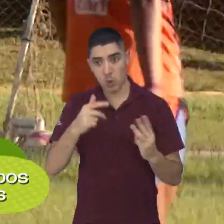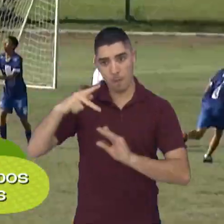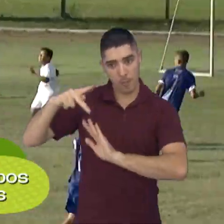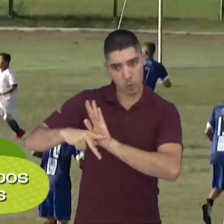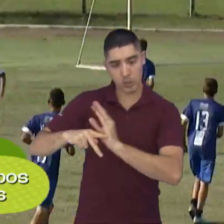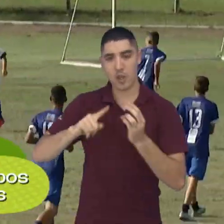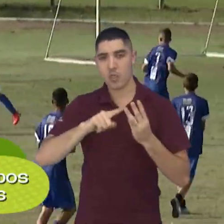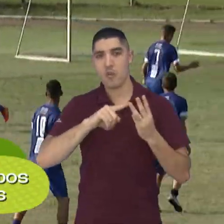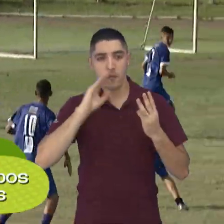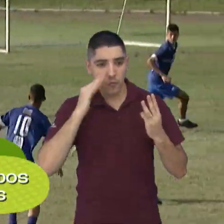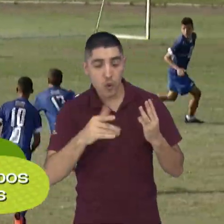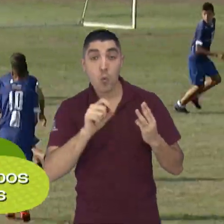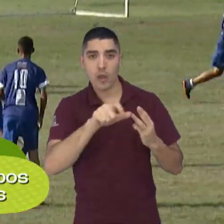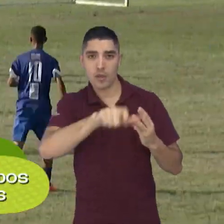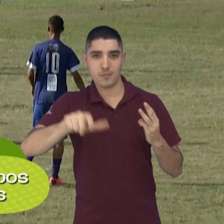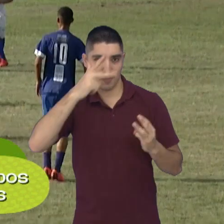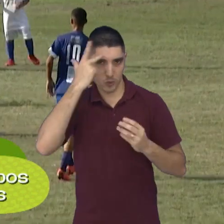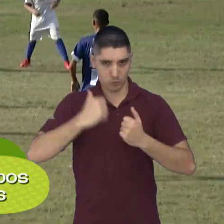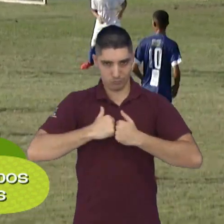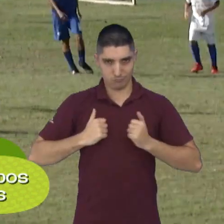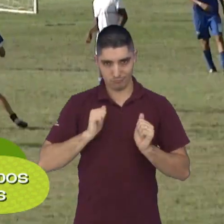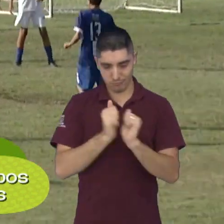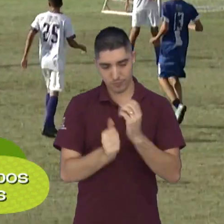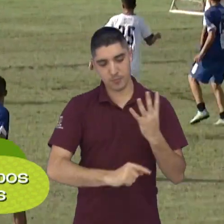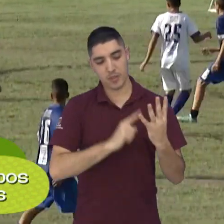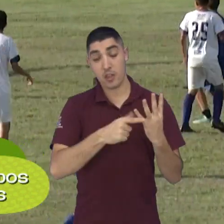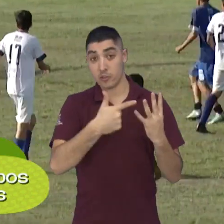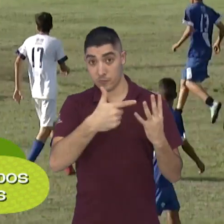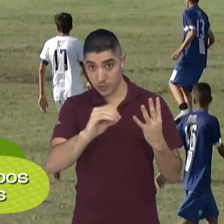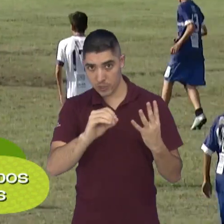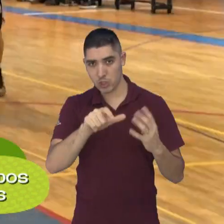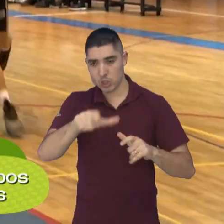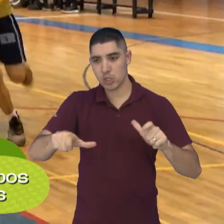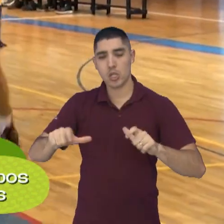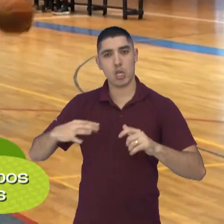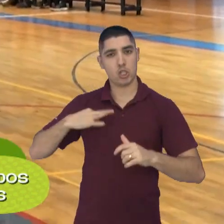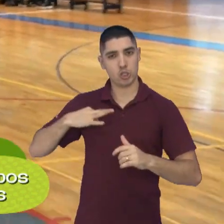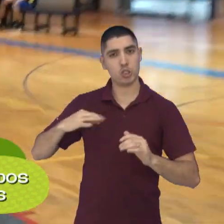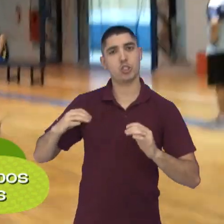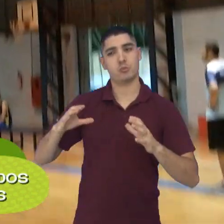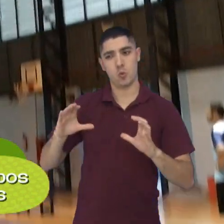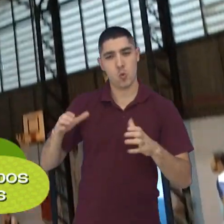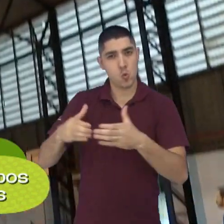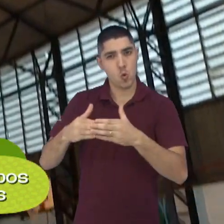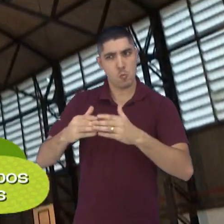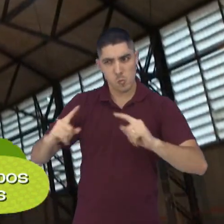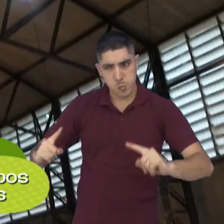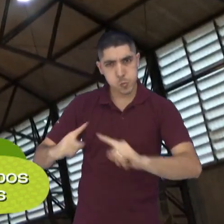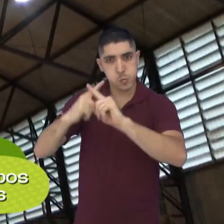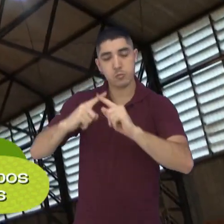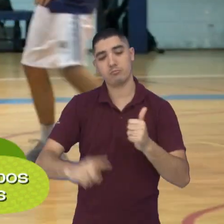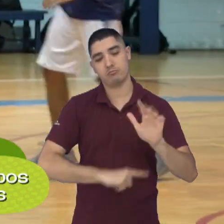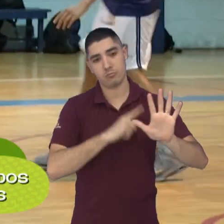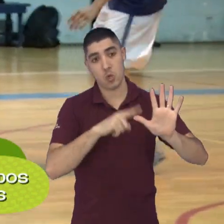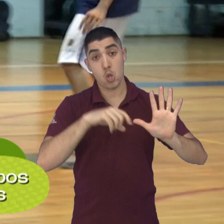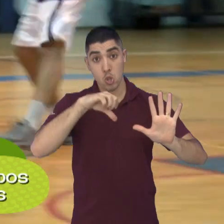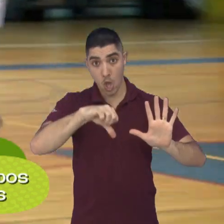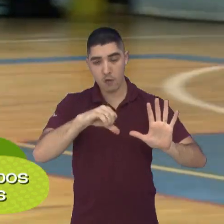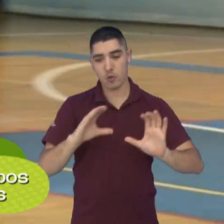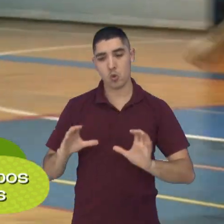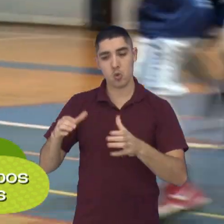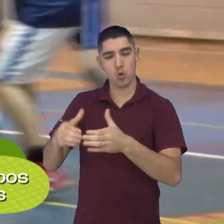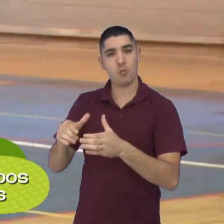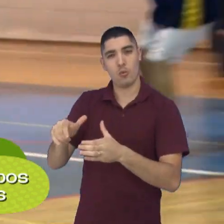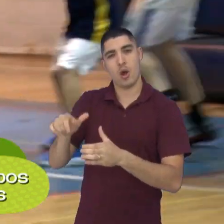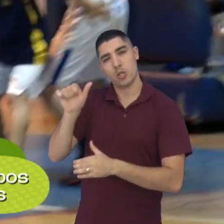das equipes do programa Atleta Cidadão, 20 para equipes competitivas de rendimento, 9 para equipes sociodesportivas